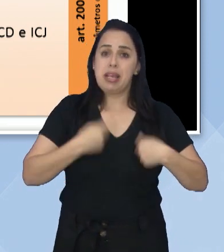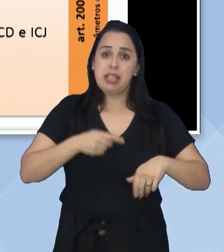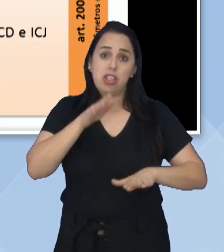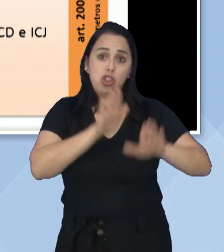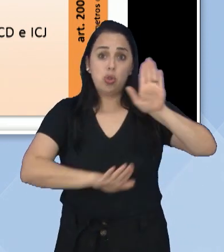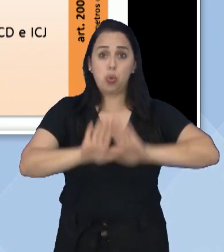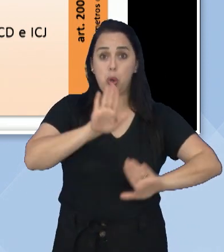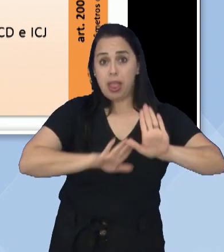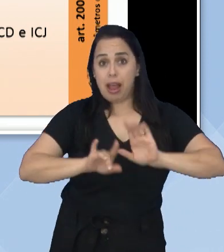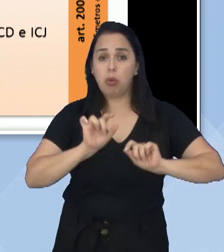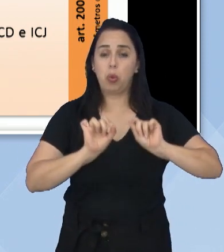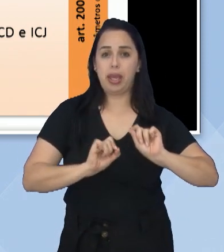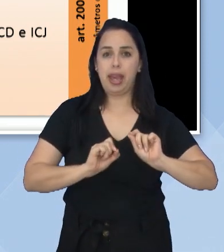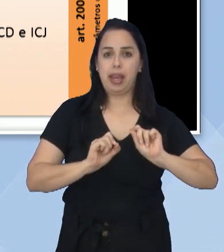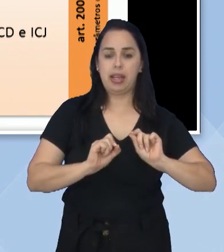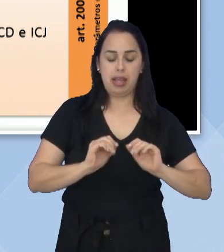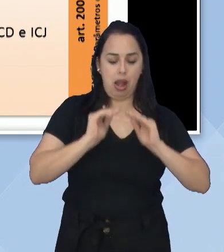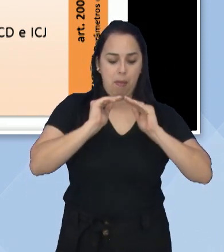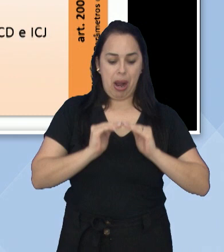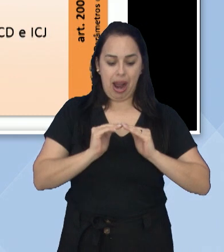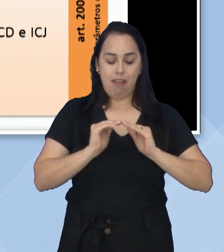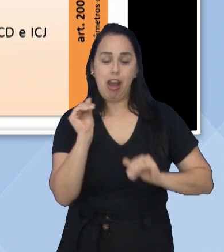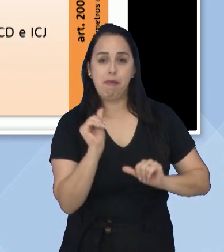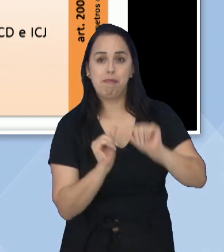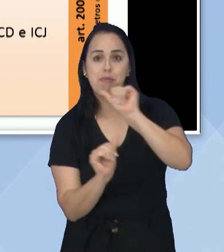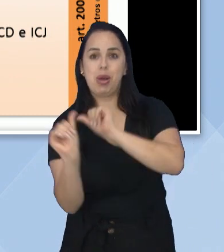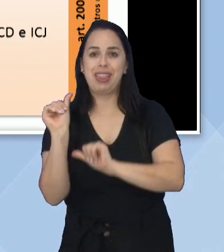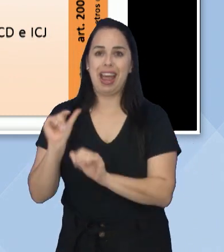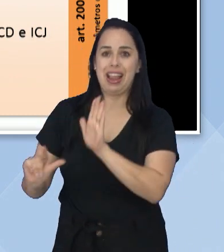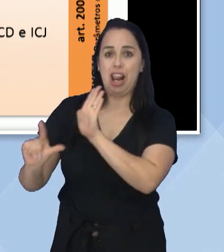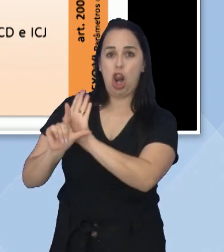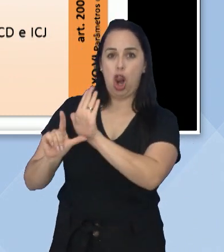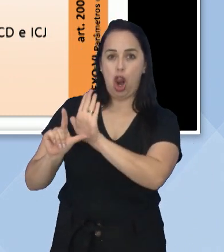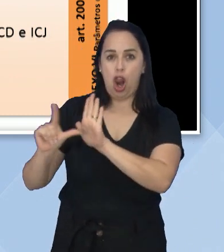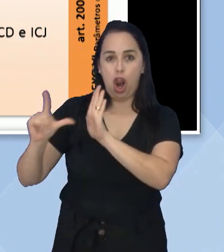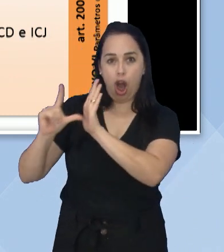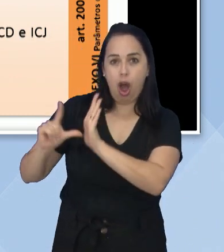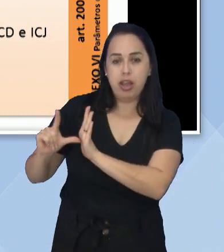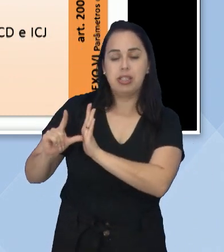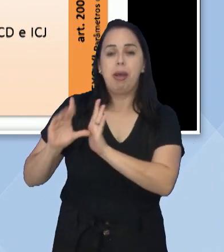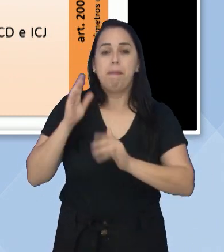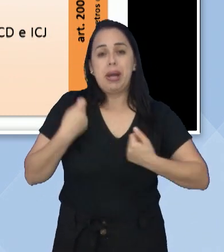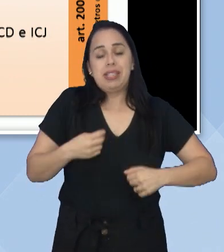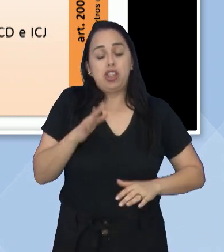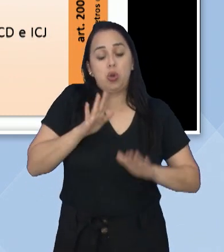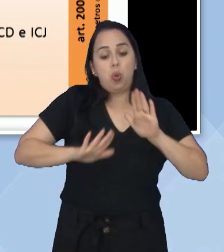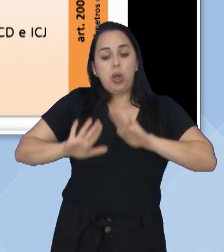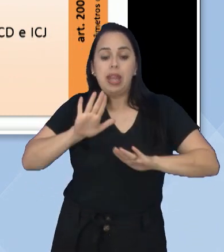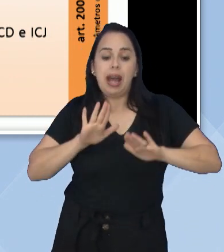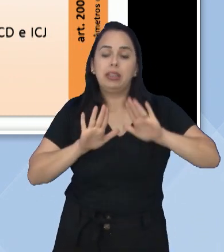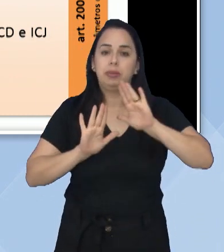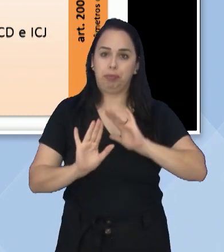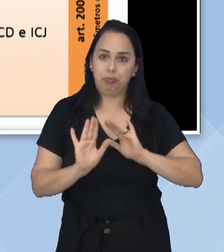nessa transição de que um bairro Deixa de ser Residencial e passa a ser comercial então você tem que ter um cuidado nesse conflito aí que essa que é a ideia